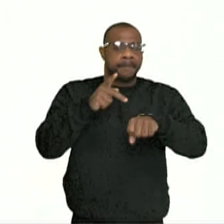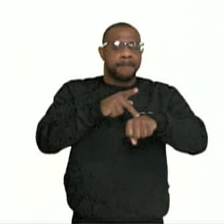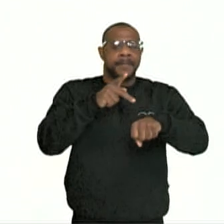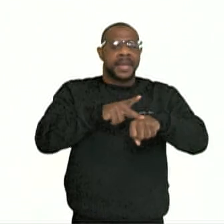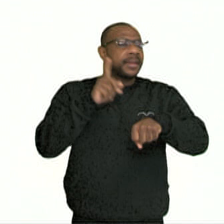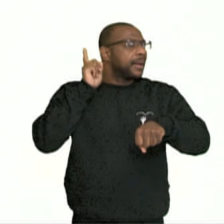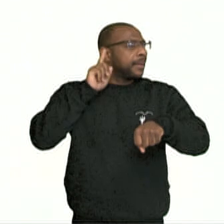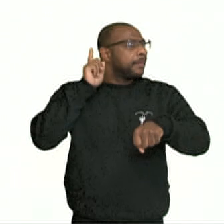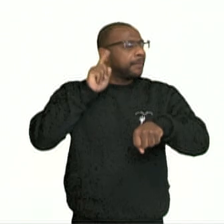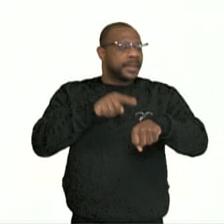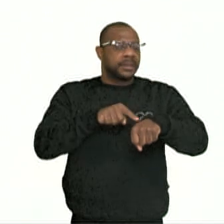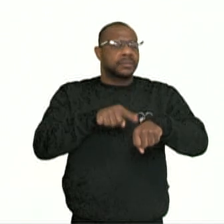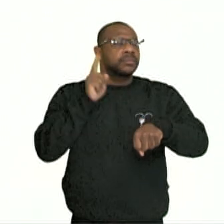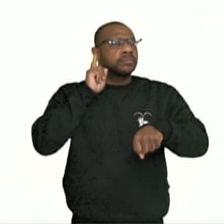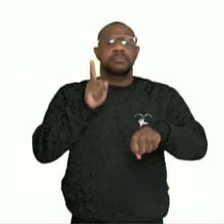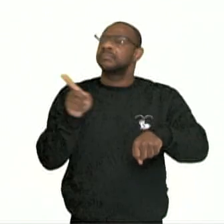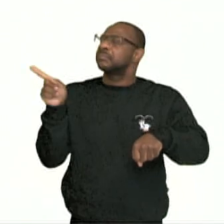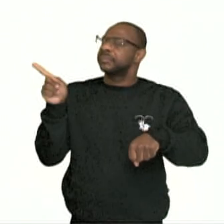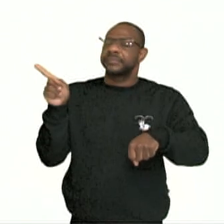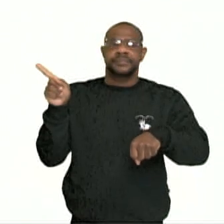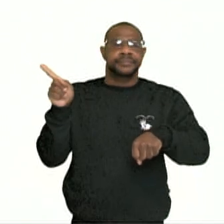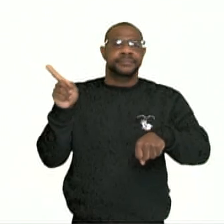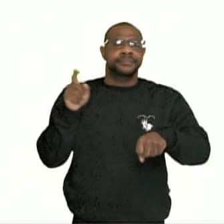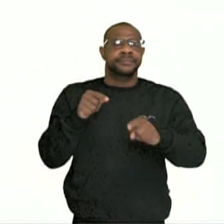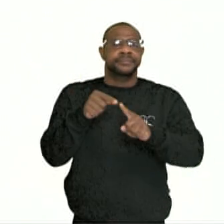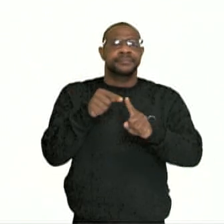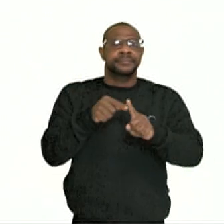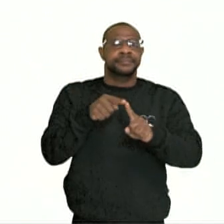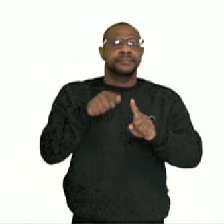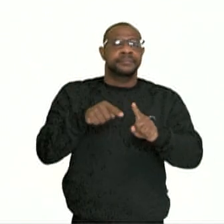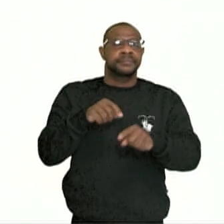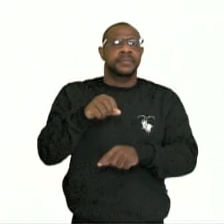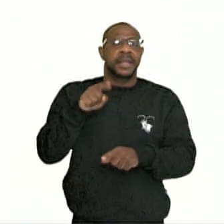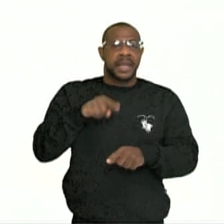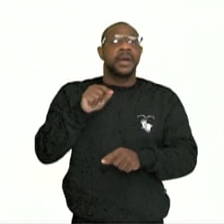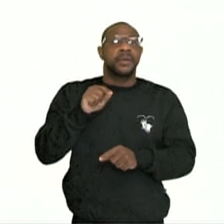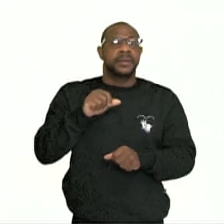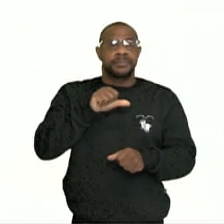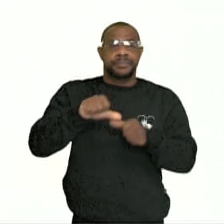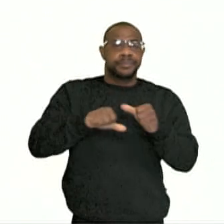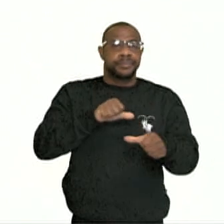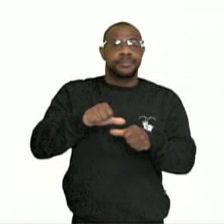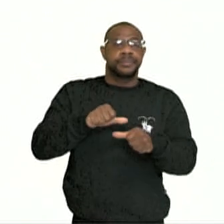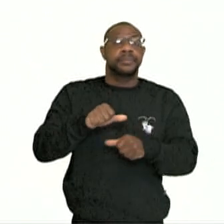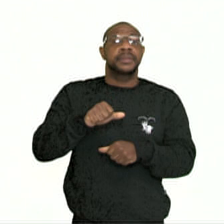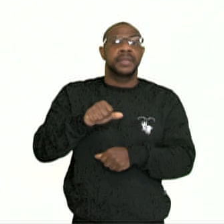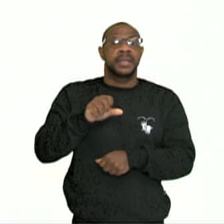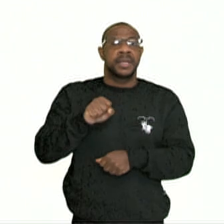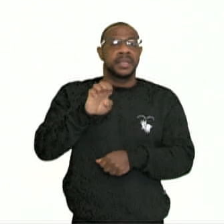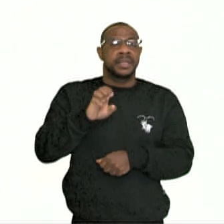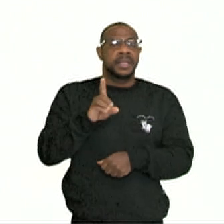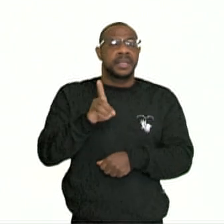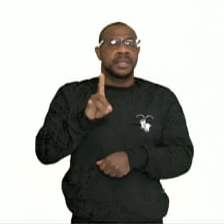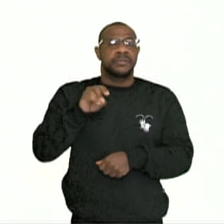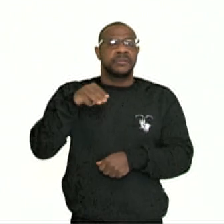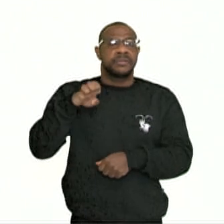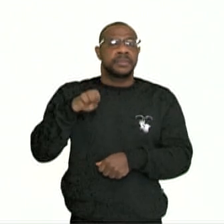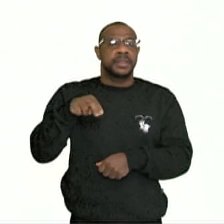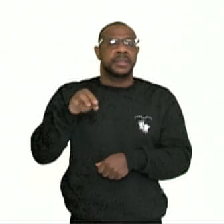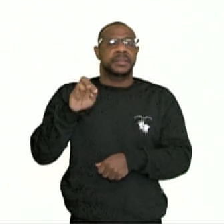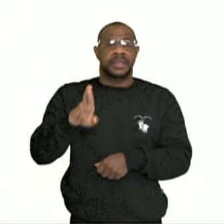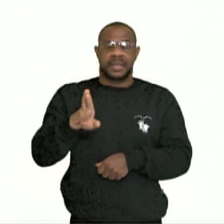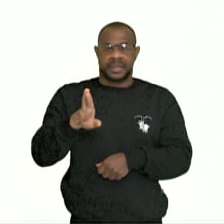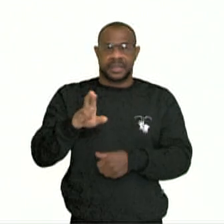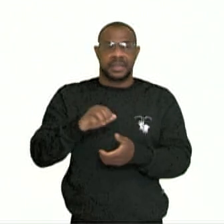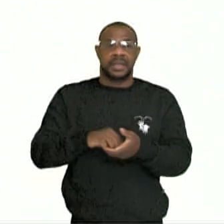é uma outra rocha do tipo sedimentar. Novamente, olha lá a transformação. É muito utilizado em peças